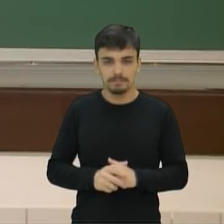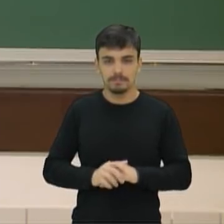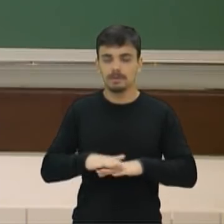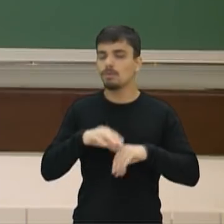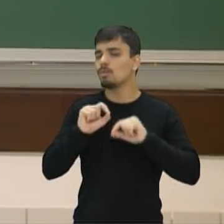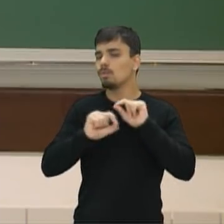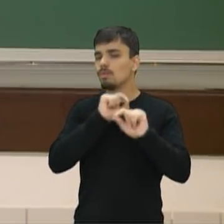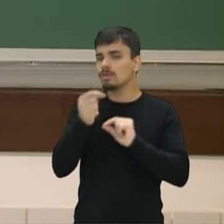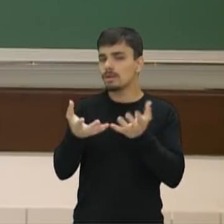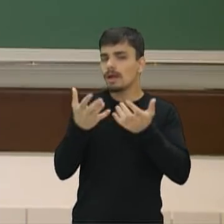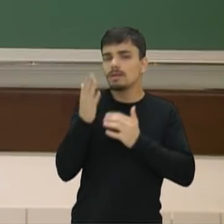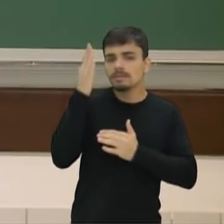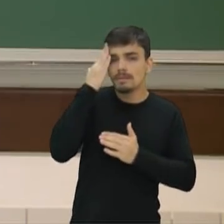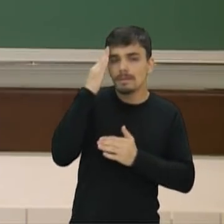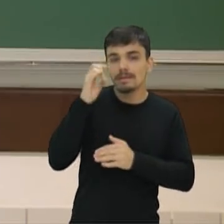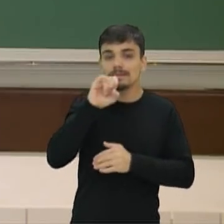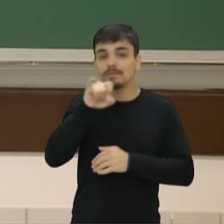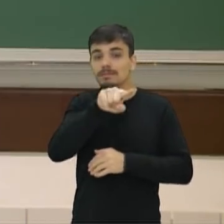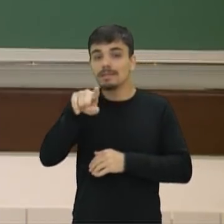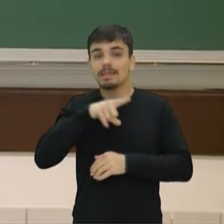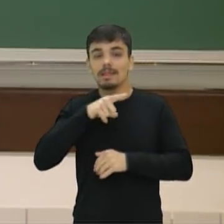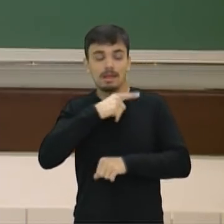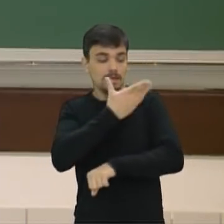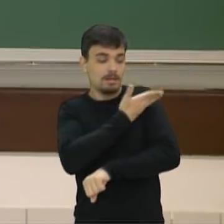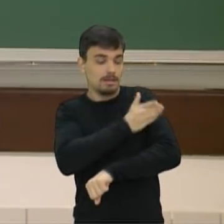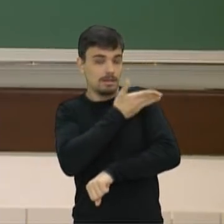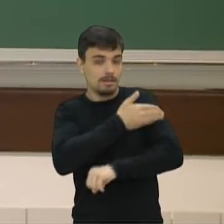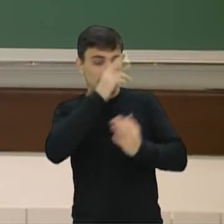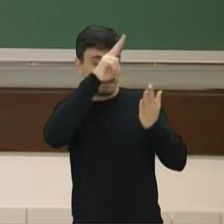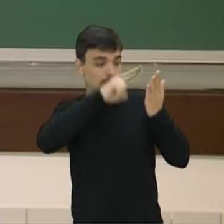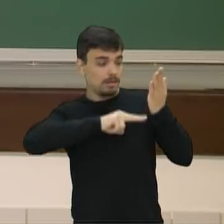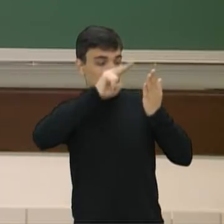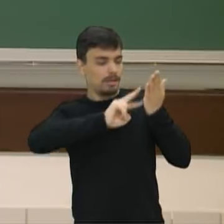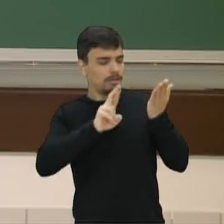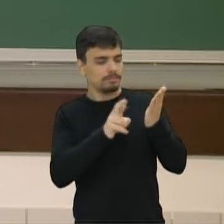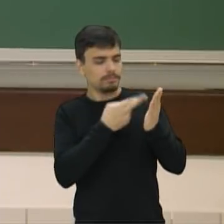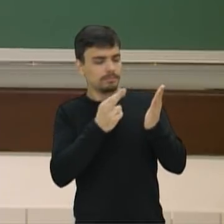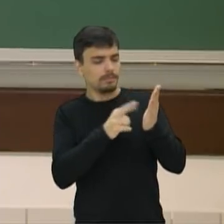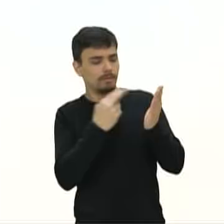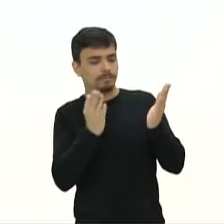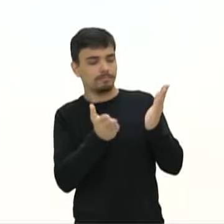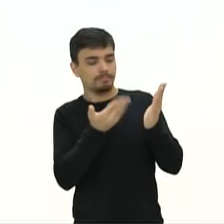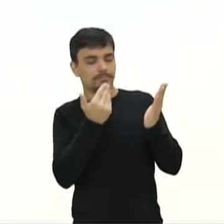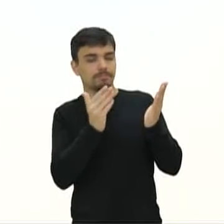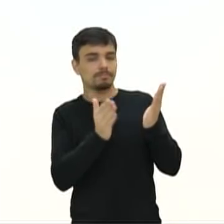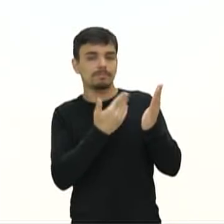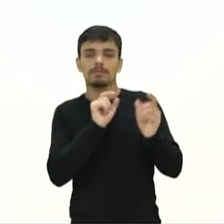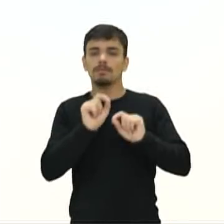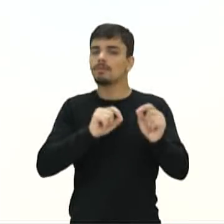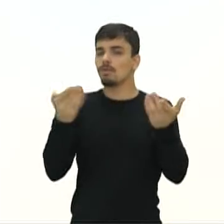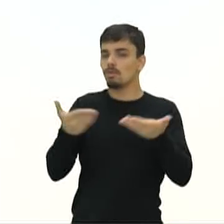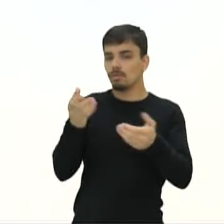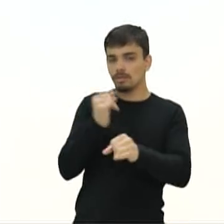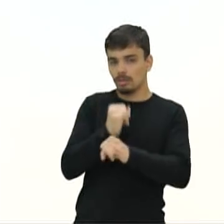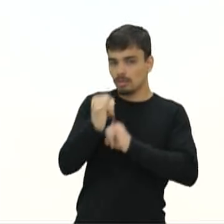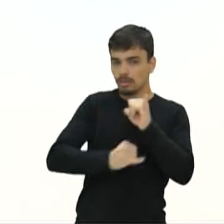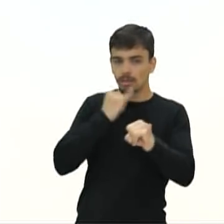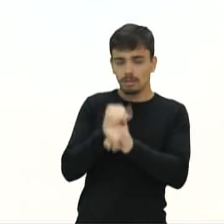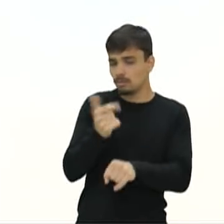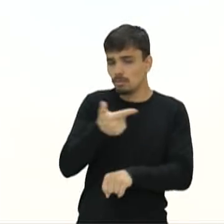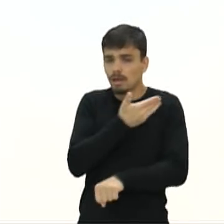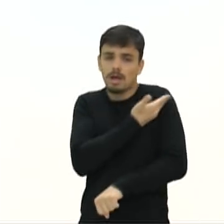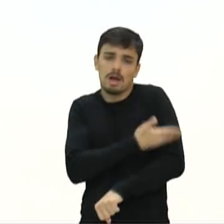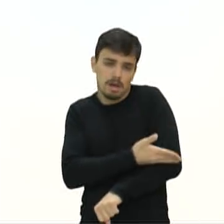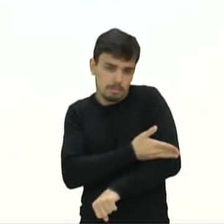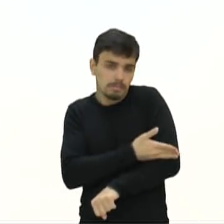O que eu quero saber? Se você tem o hábito de ler revistas. Hoje em dia, com a internet, a gente quase não tem mais o hábito